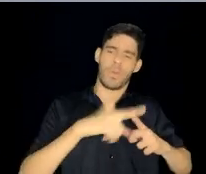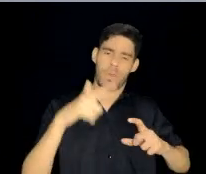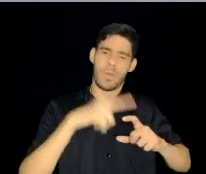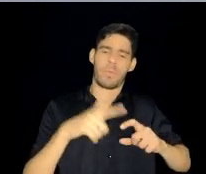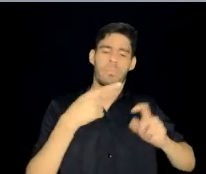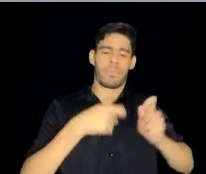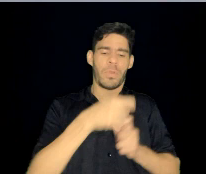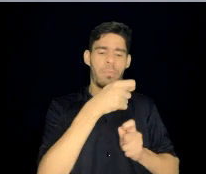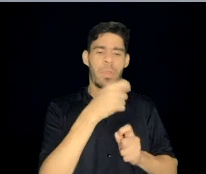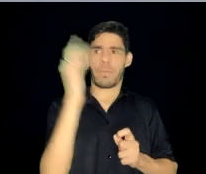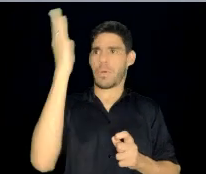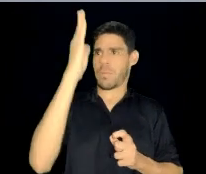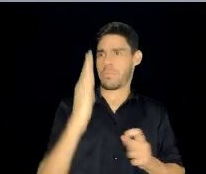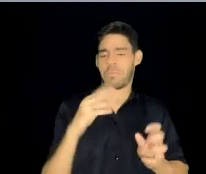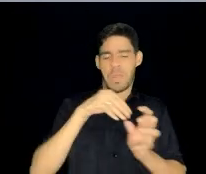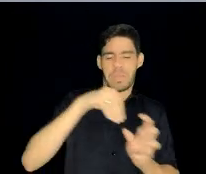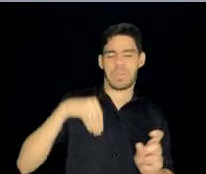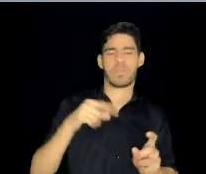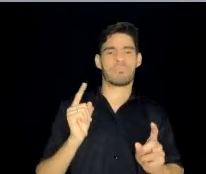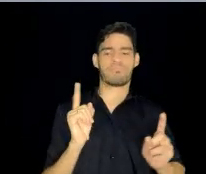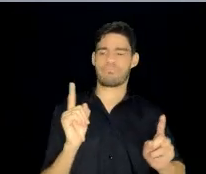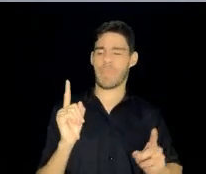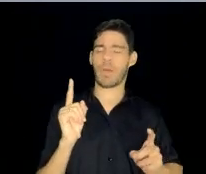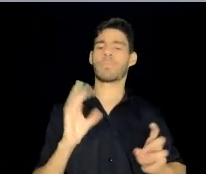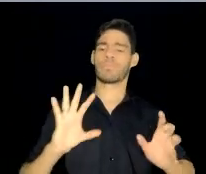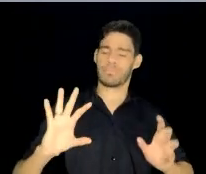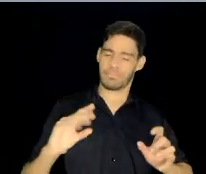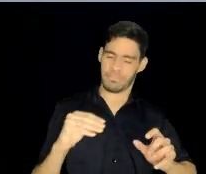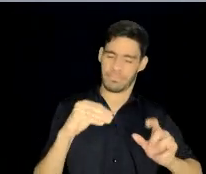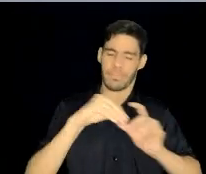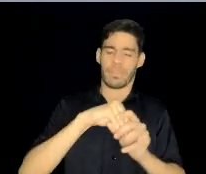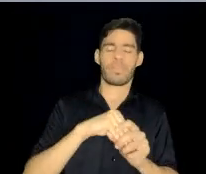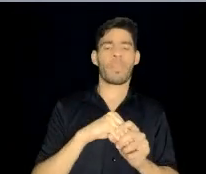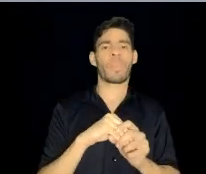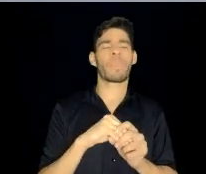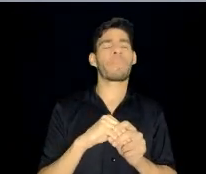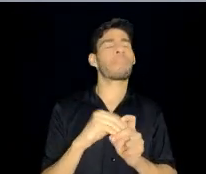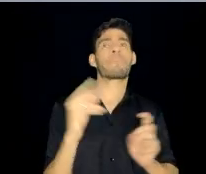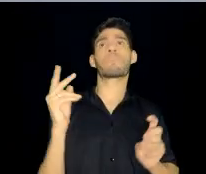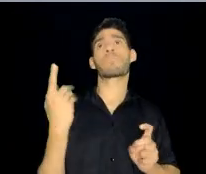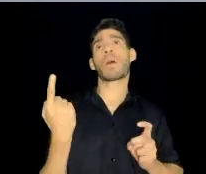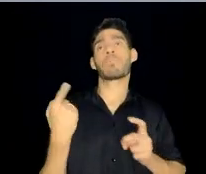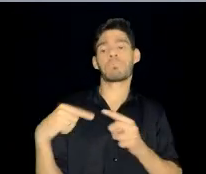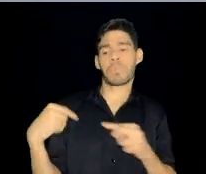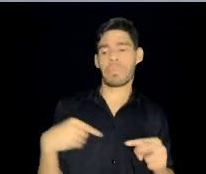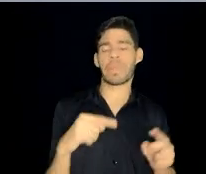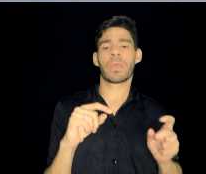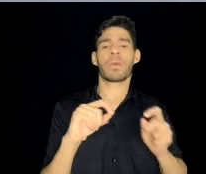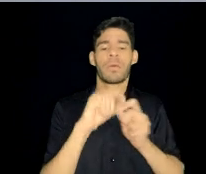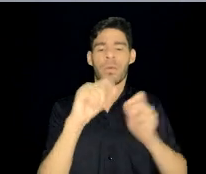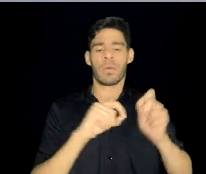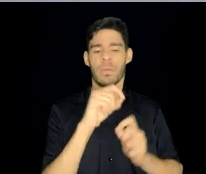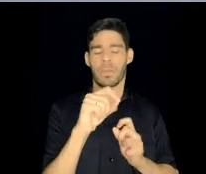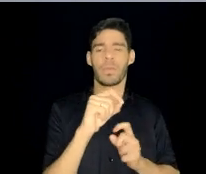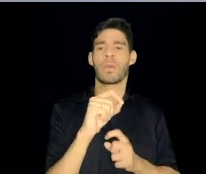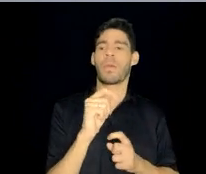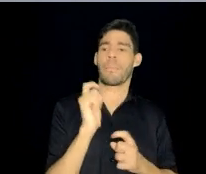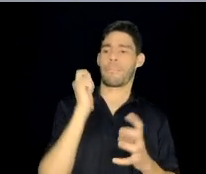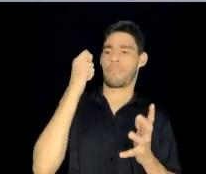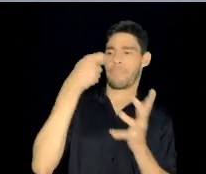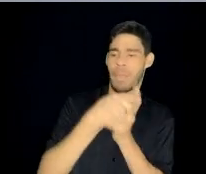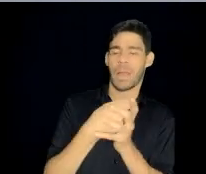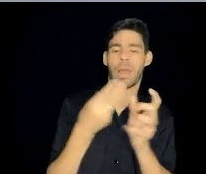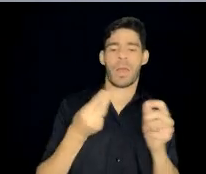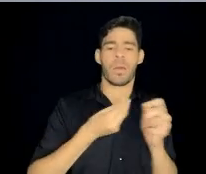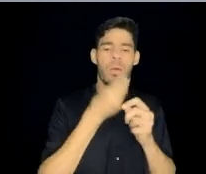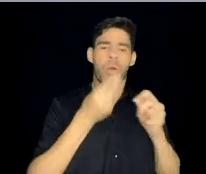né, e o Brasil não ficaria de fora. E aí a questão é como fica a,